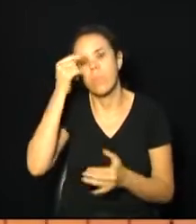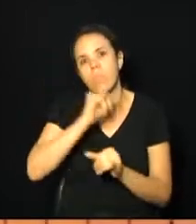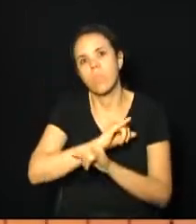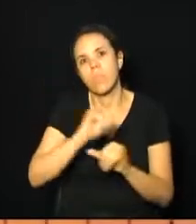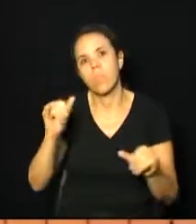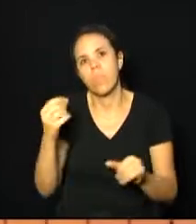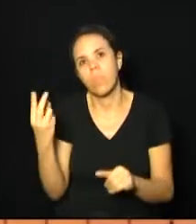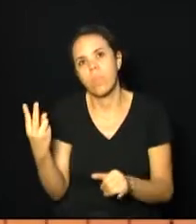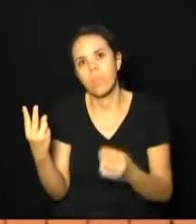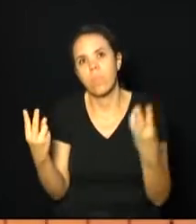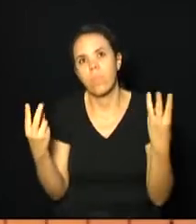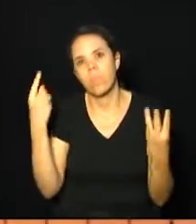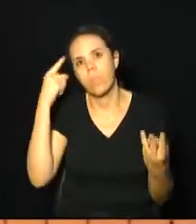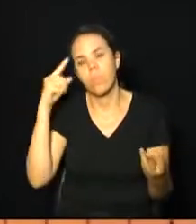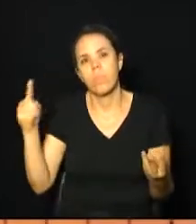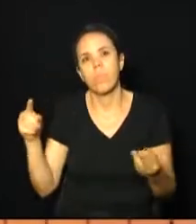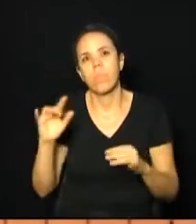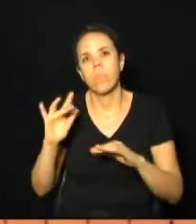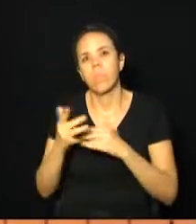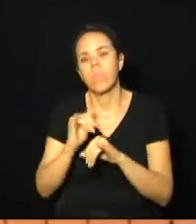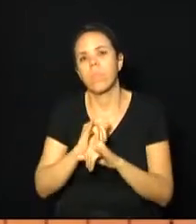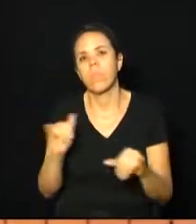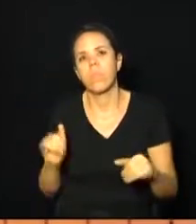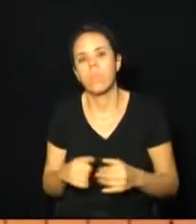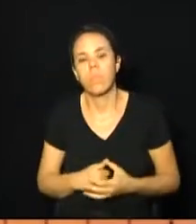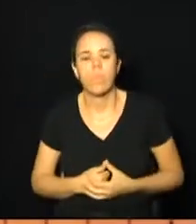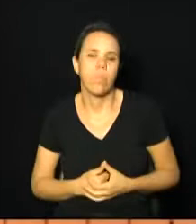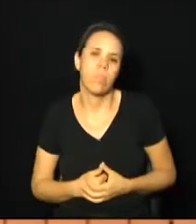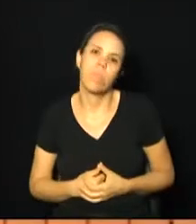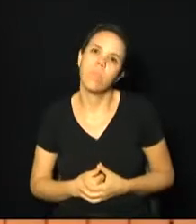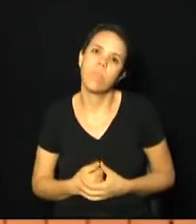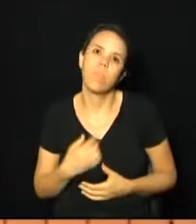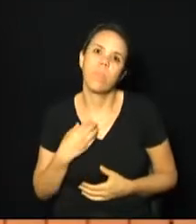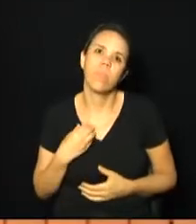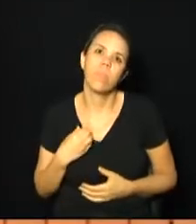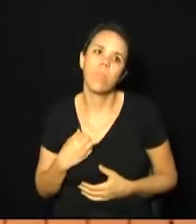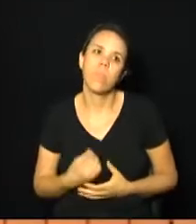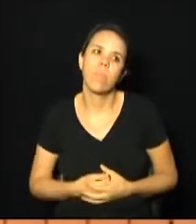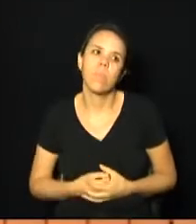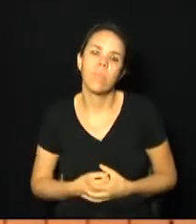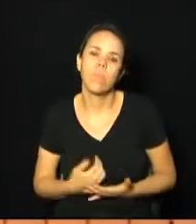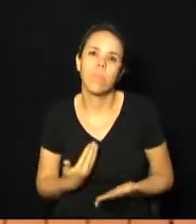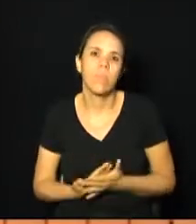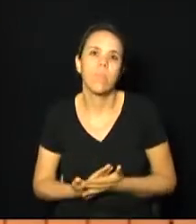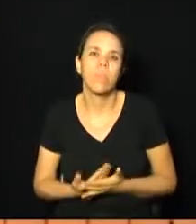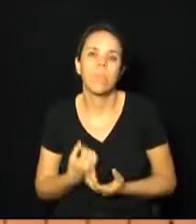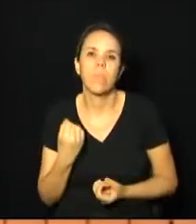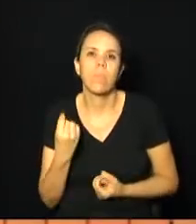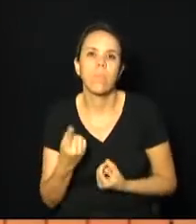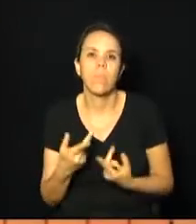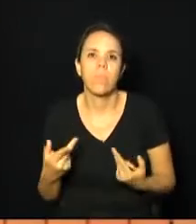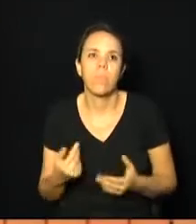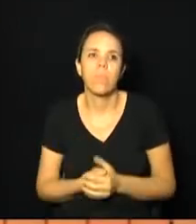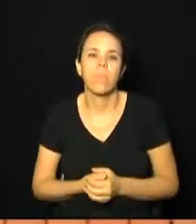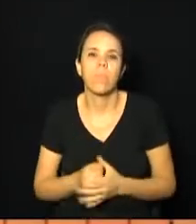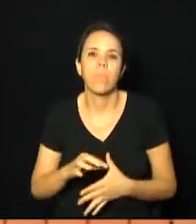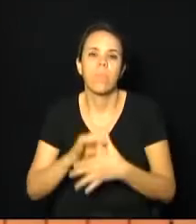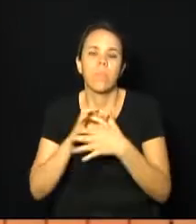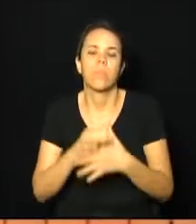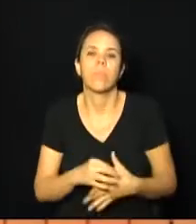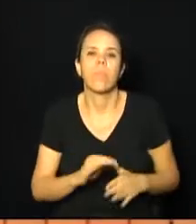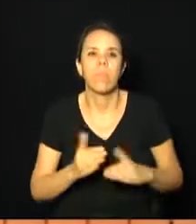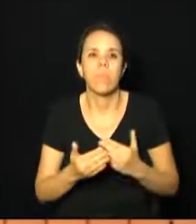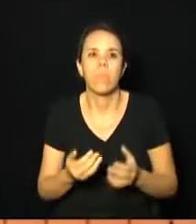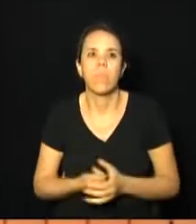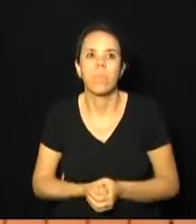2, 3 dias antes, nas mídias, nas redes sociais, até alguns líderes de bairro e